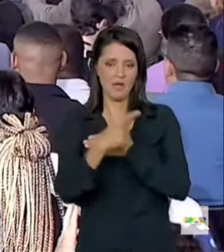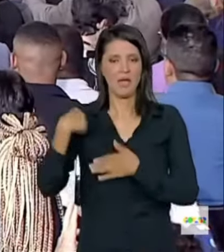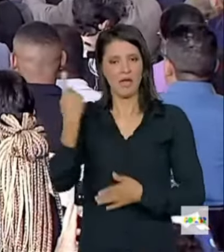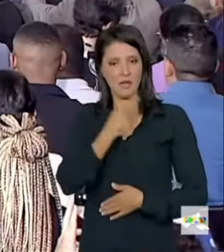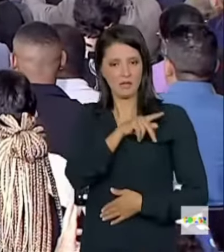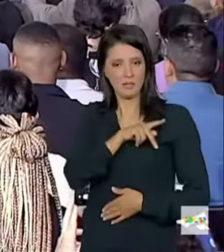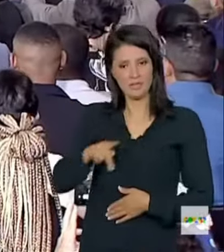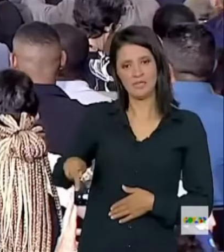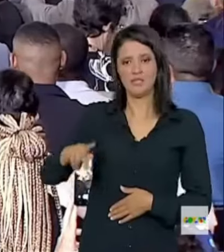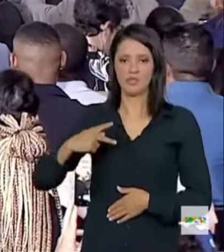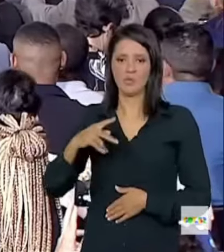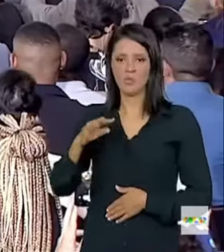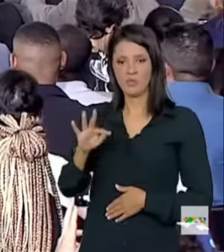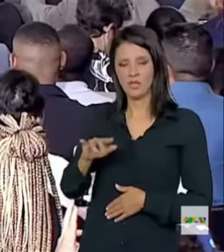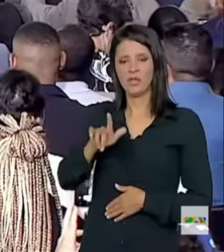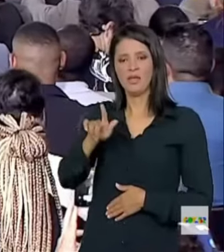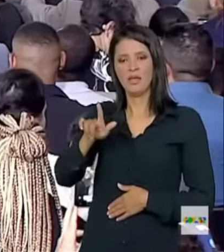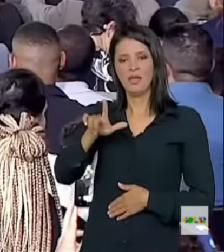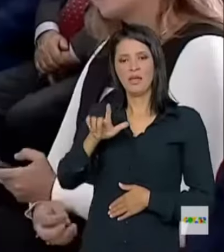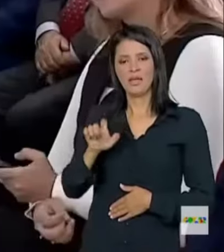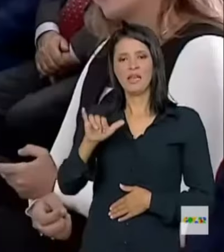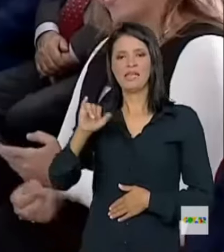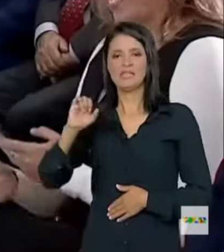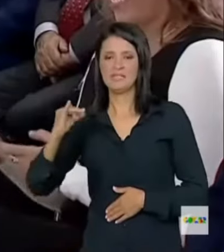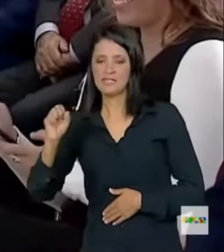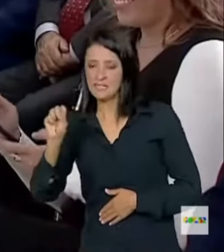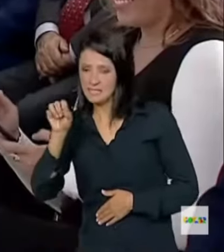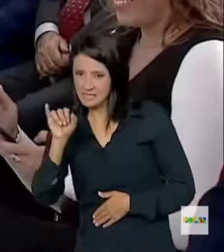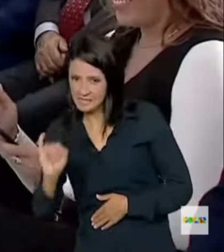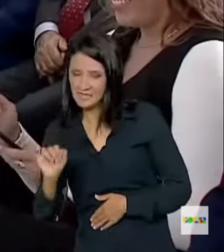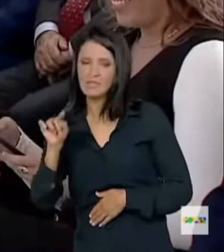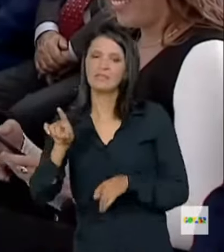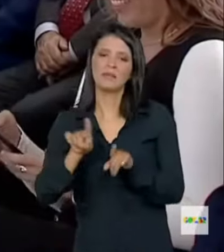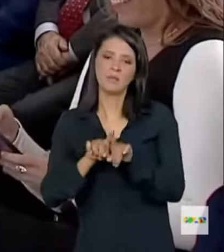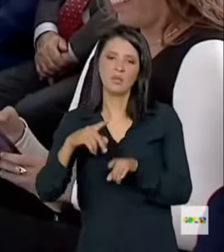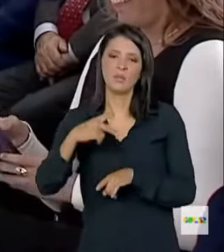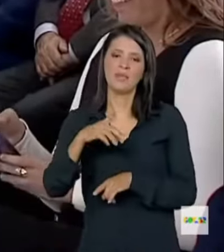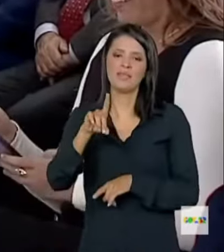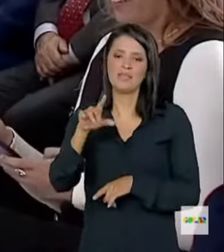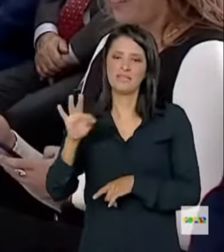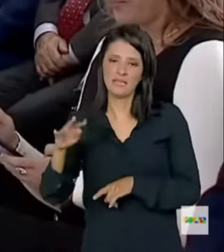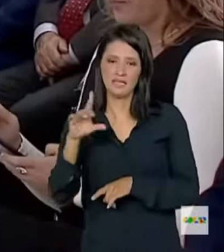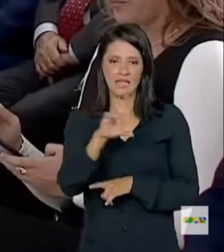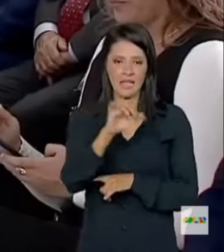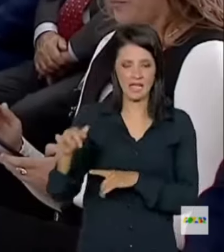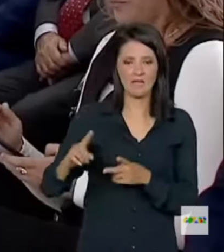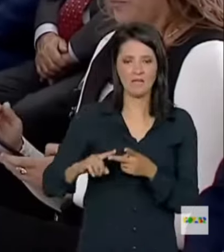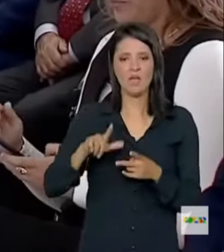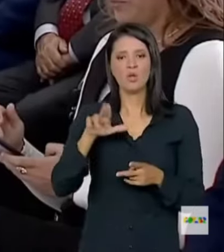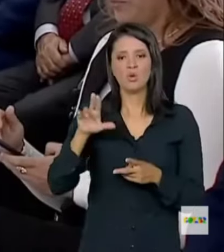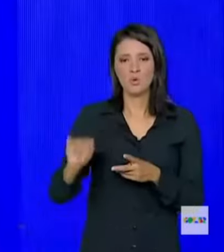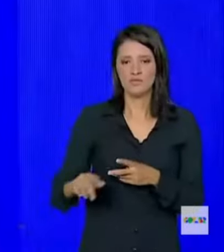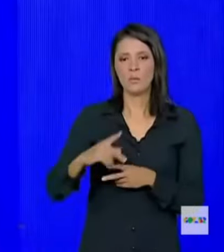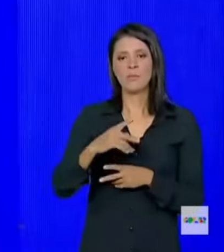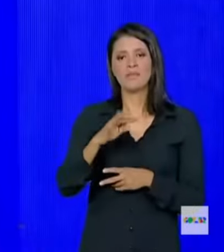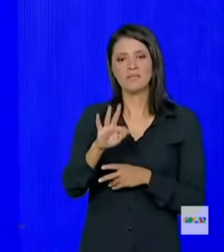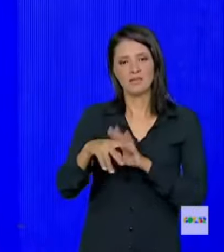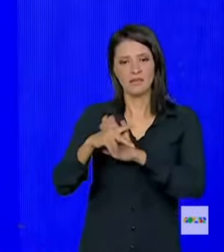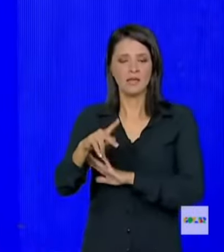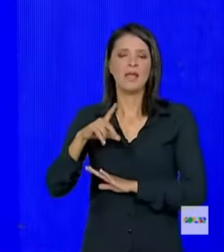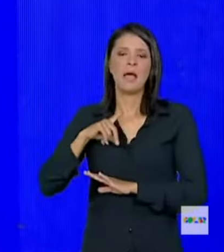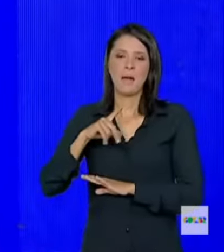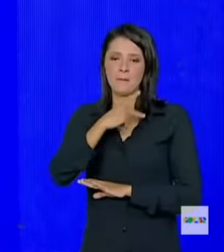do PT, nosso companheiro Geraldo Magela, PDT do DF, o Luiz Couto, do PT da Paraíba,